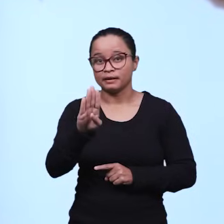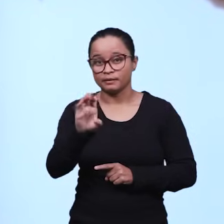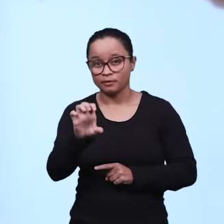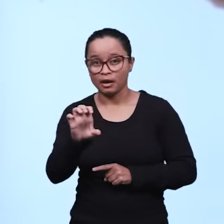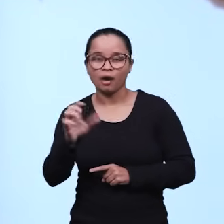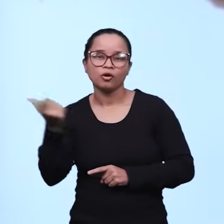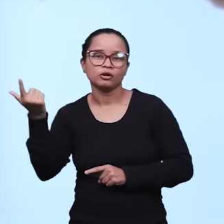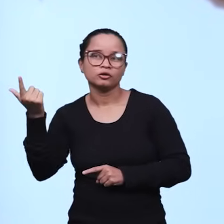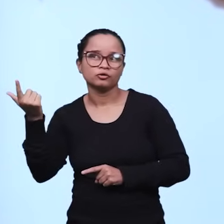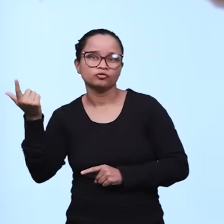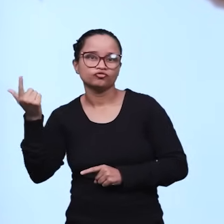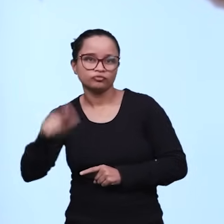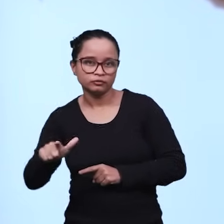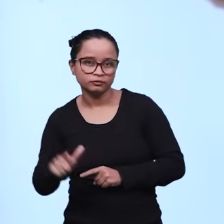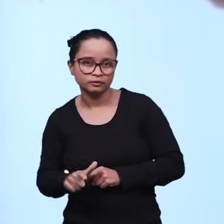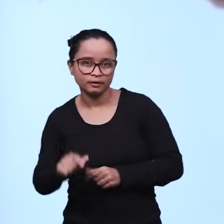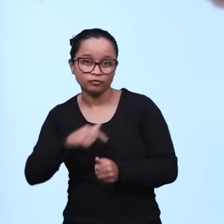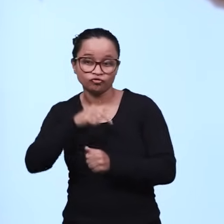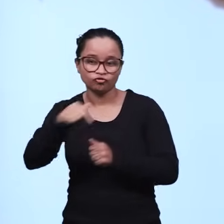outra vez de Antioquia por terra.